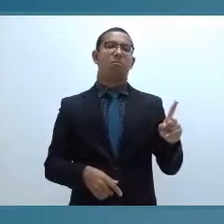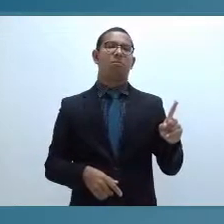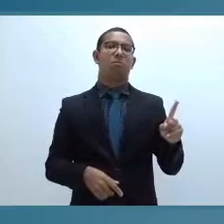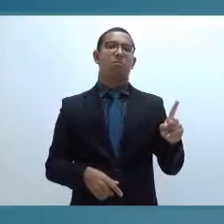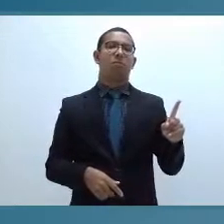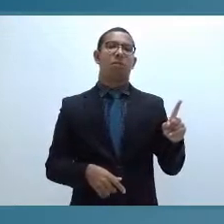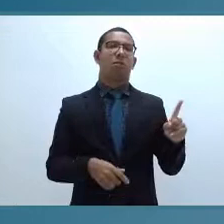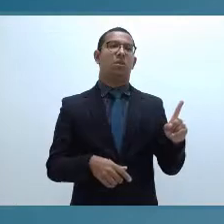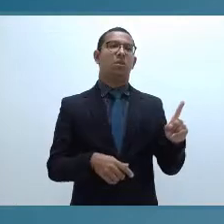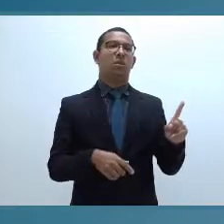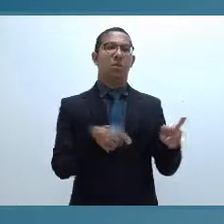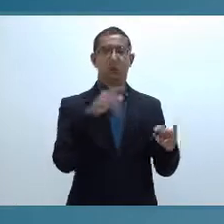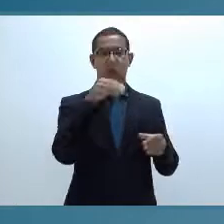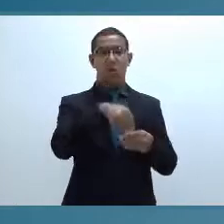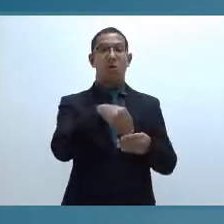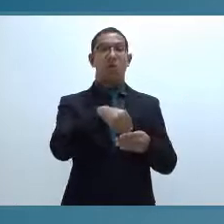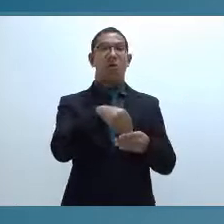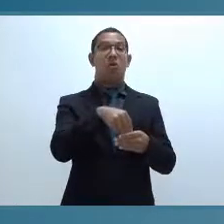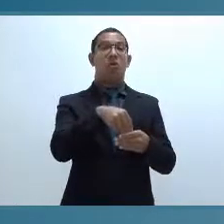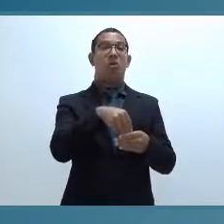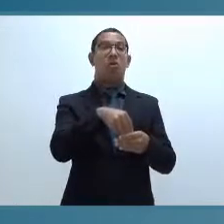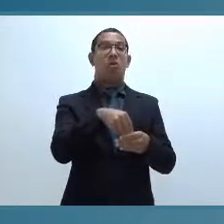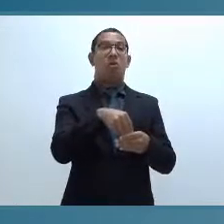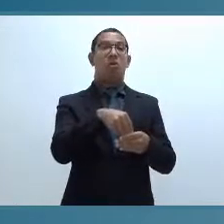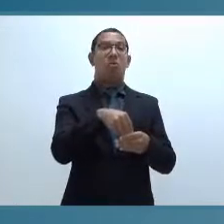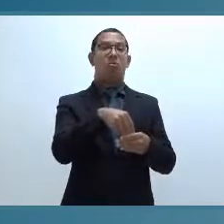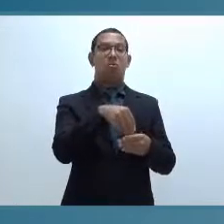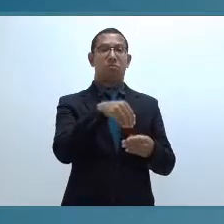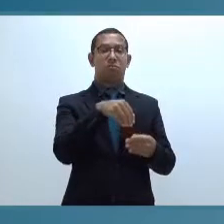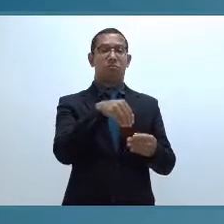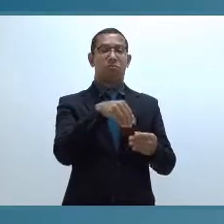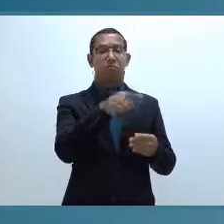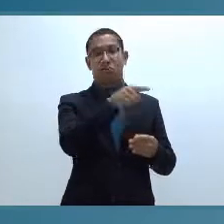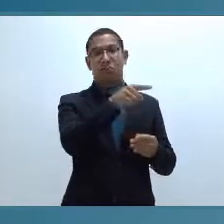exagerar em desembargador. Não, desembargador, obrigado.